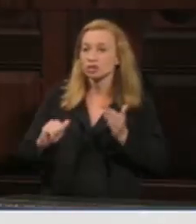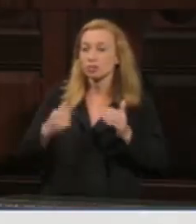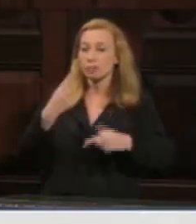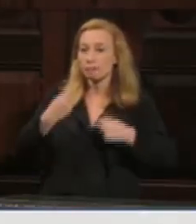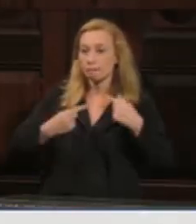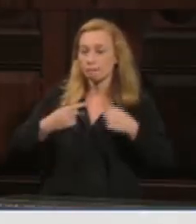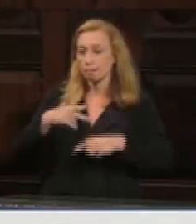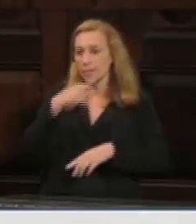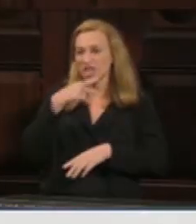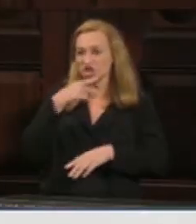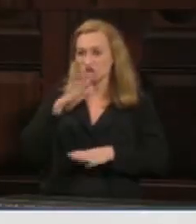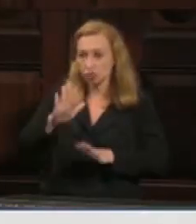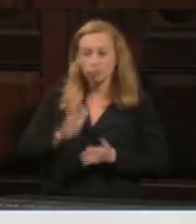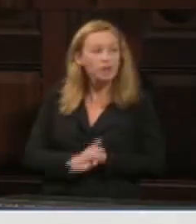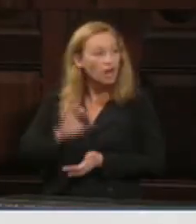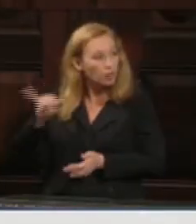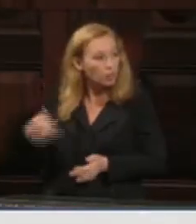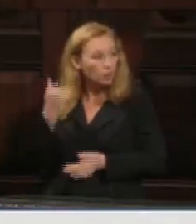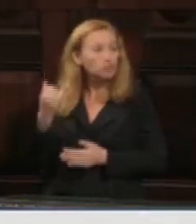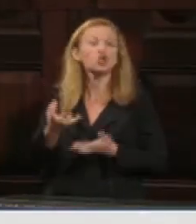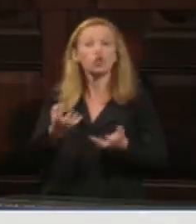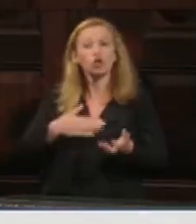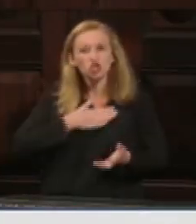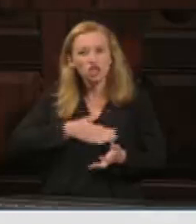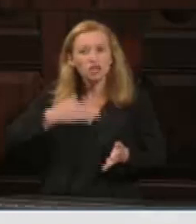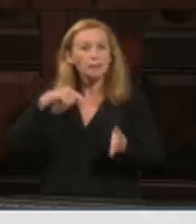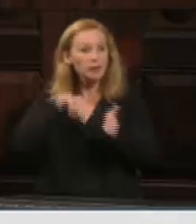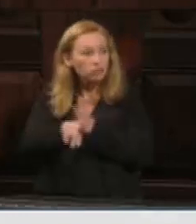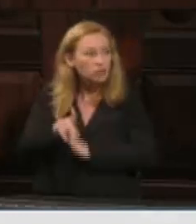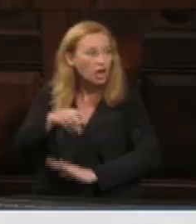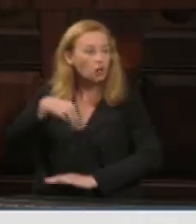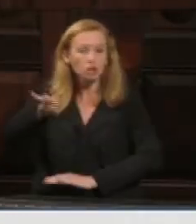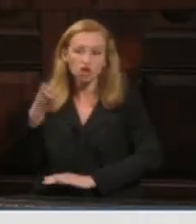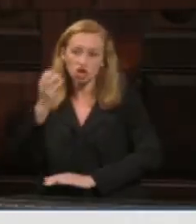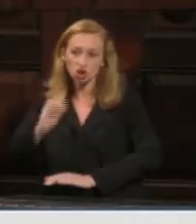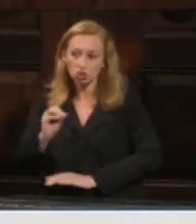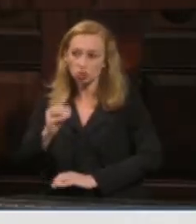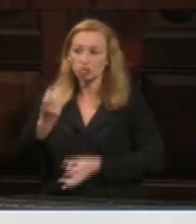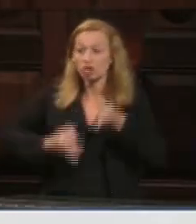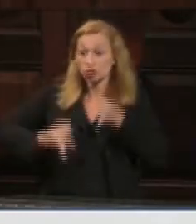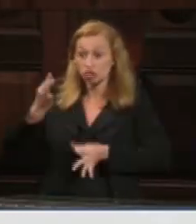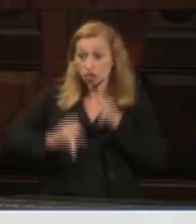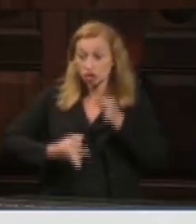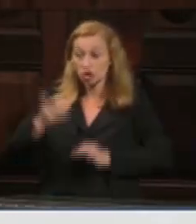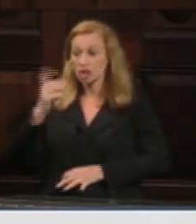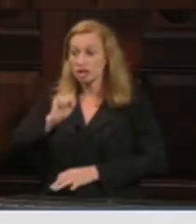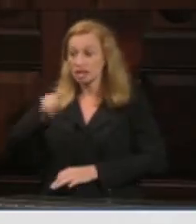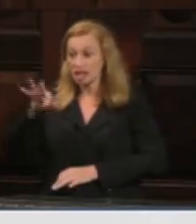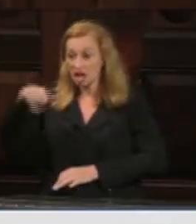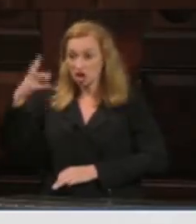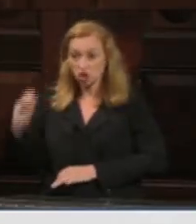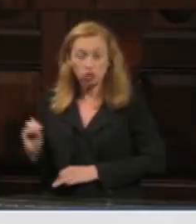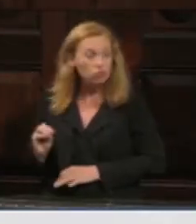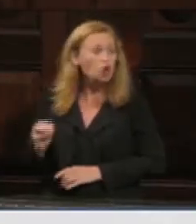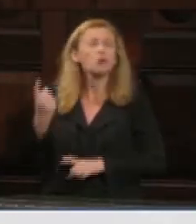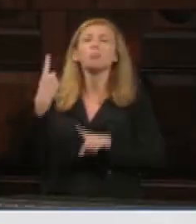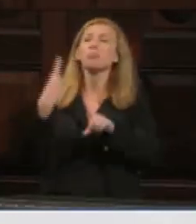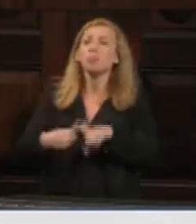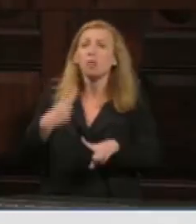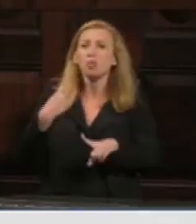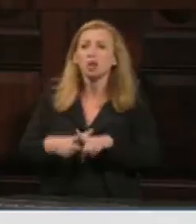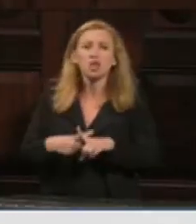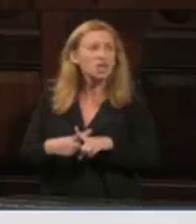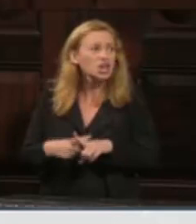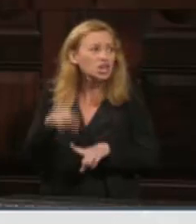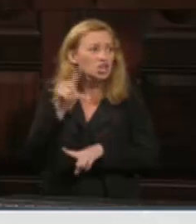Aproveitando esse anseio, eu gostaria de perguntar ao ministro da Justiça, Sérgio Moro, por que ele